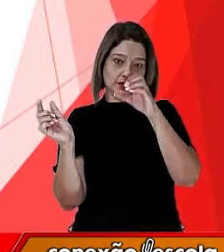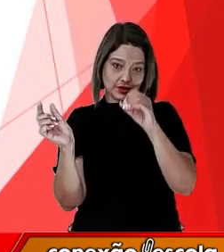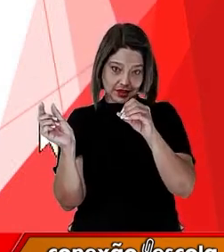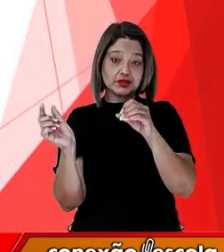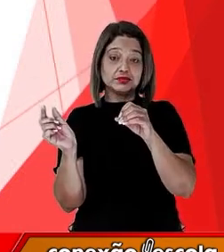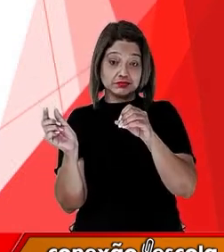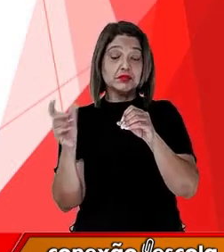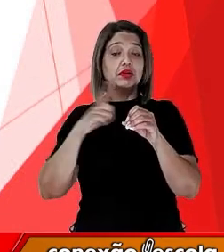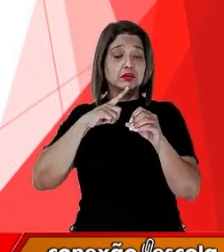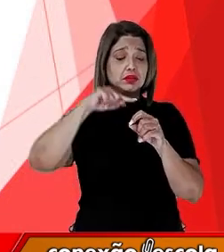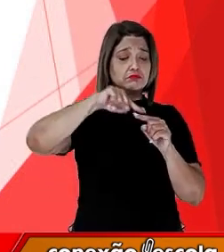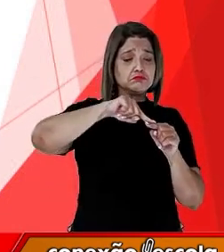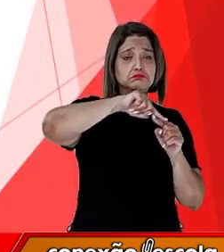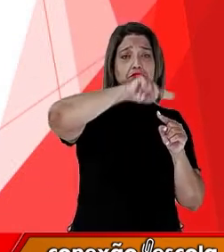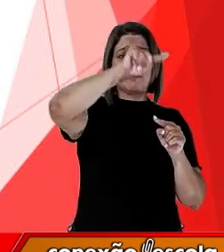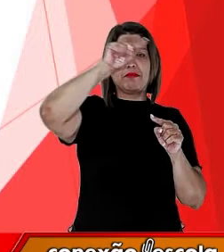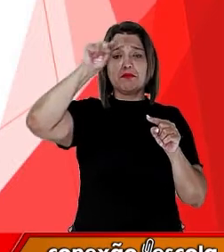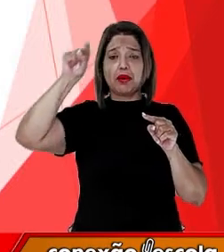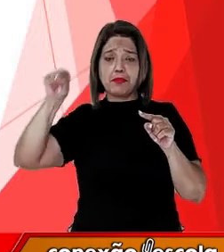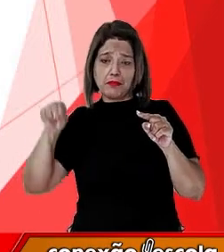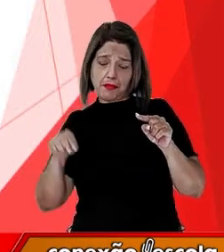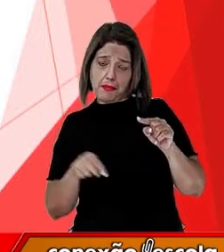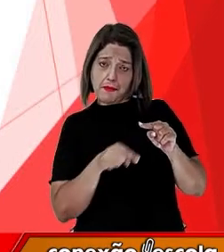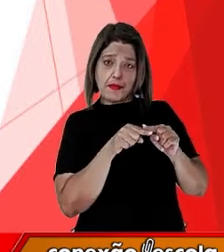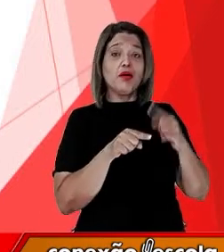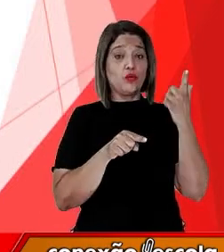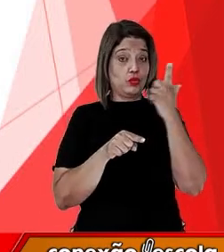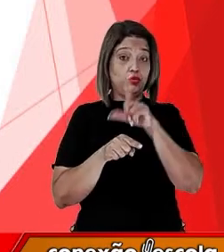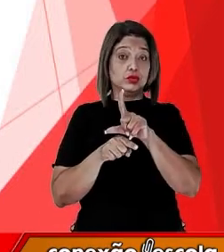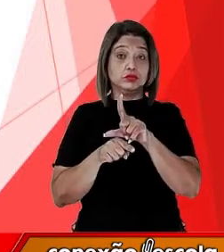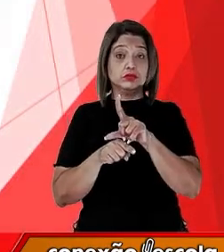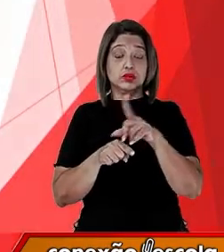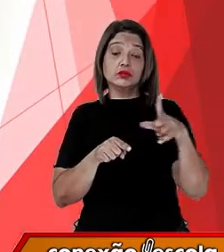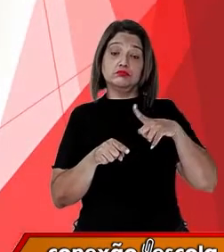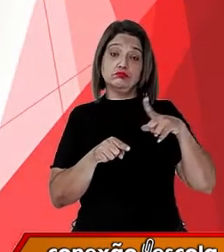posso fazer todos esses movimentos. Lembrando que eu tenho um sentido,